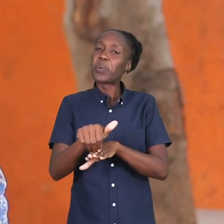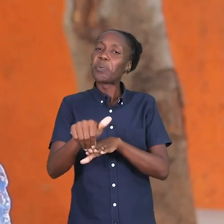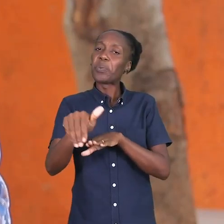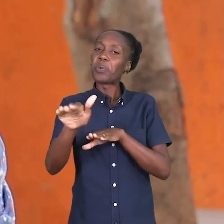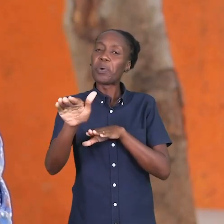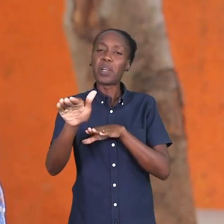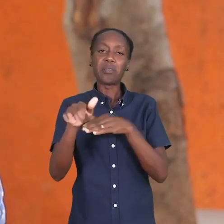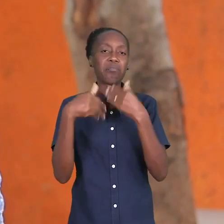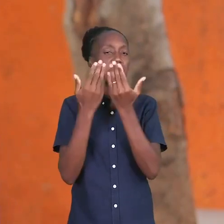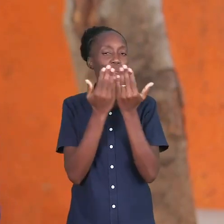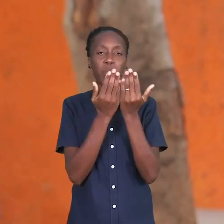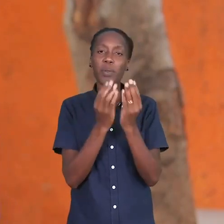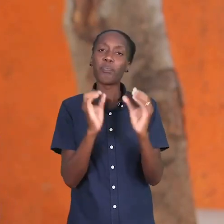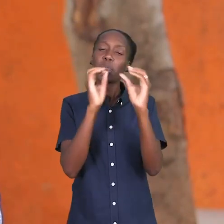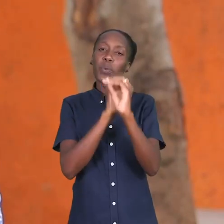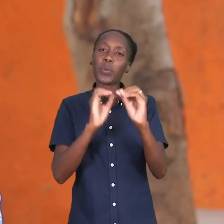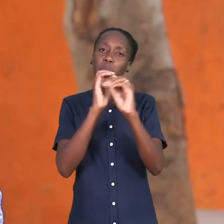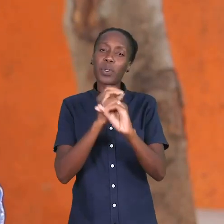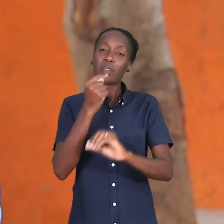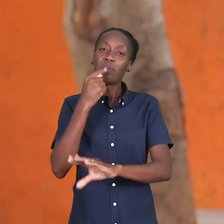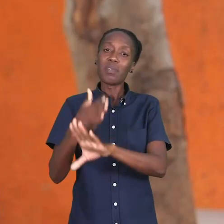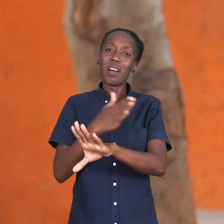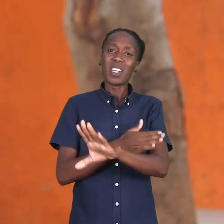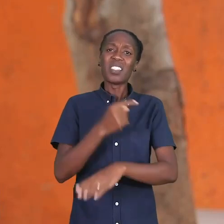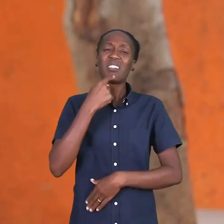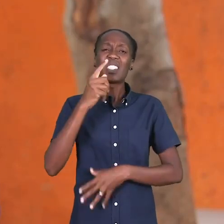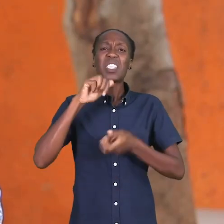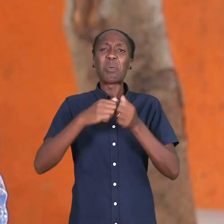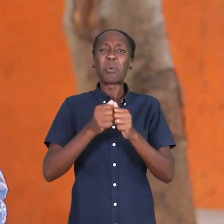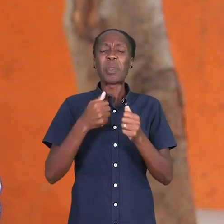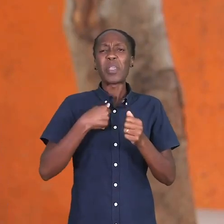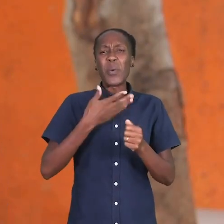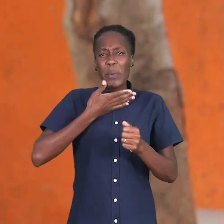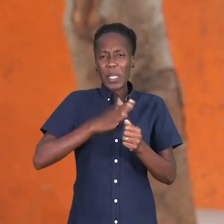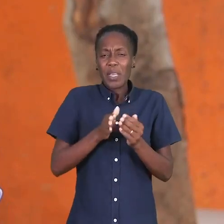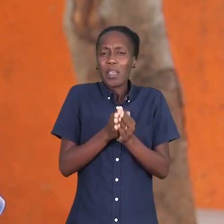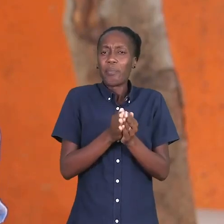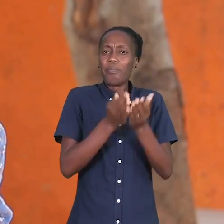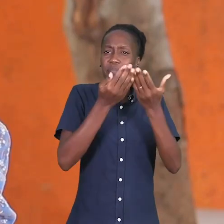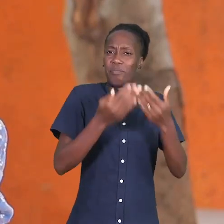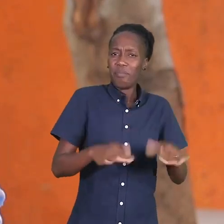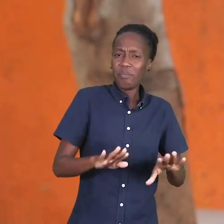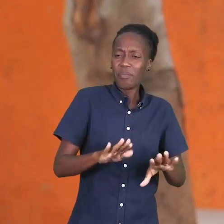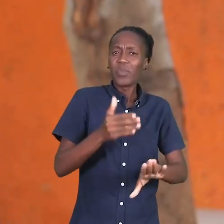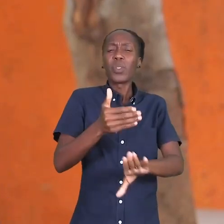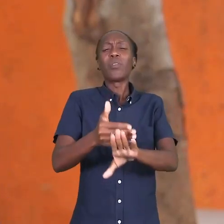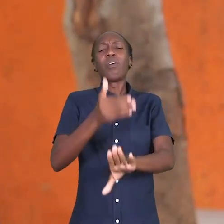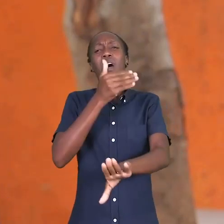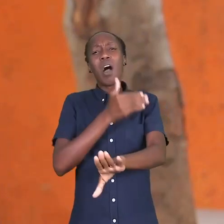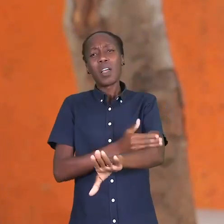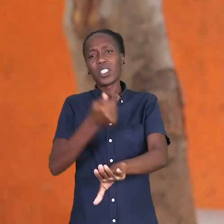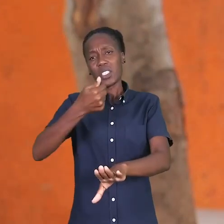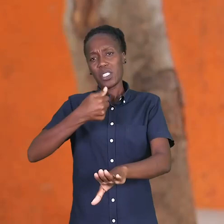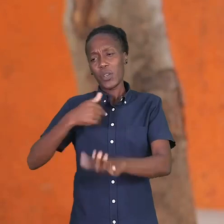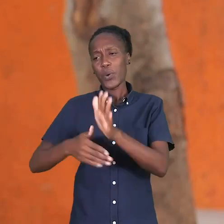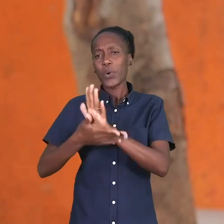que não me permitia ir para a escola. Diziam naquela altura que eu tinha espírito de curandeirismo, antes de